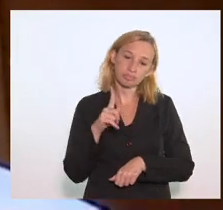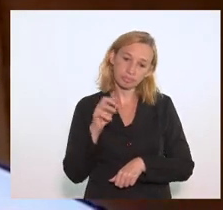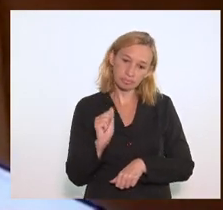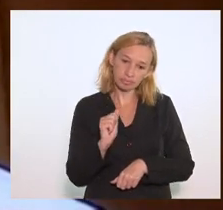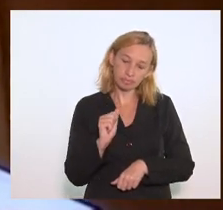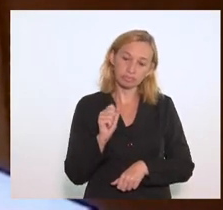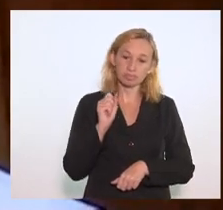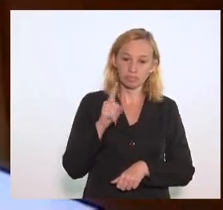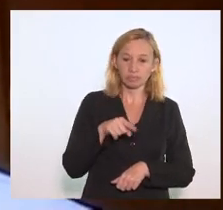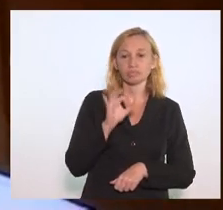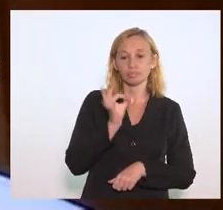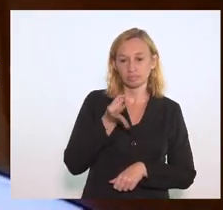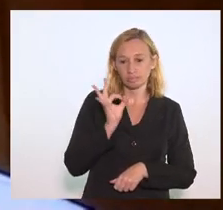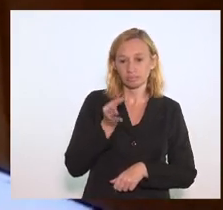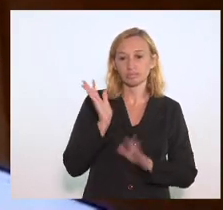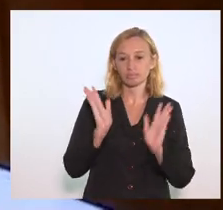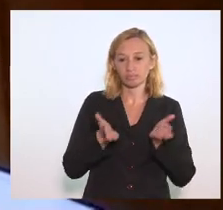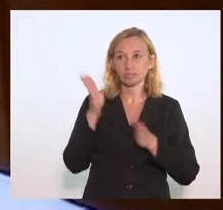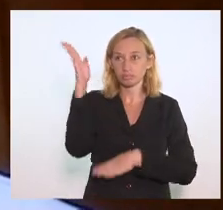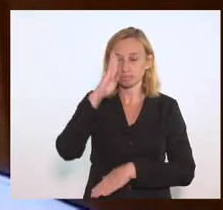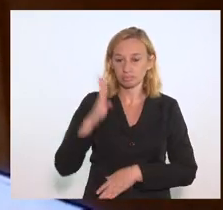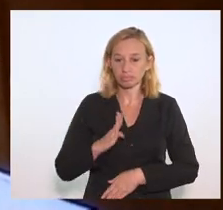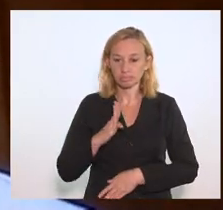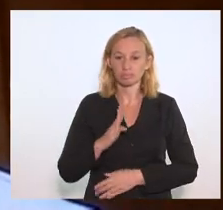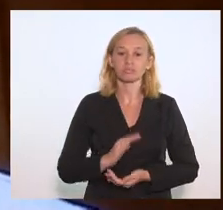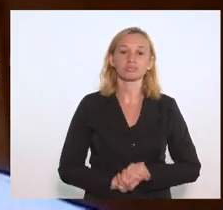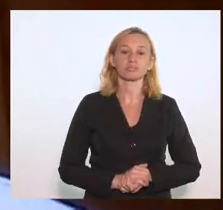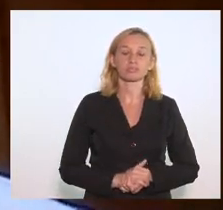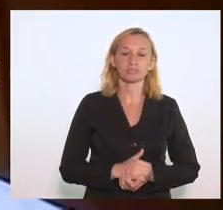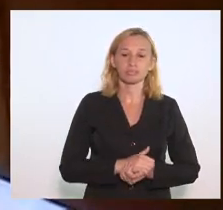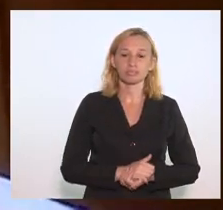que é, de fato, hoje no Brasil, uma das mais